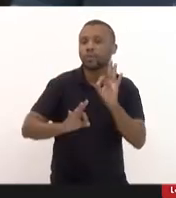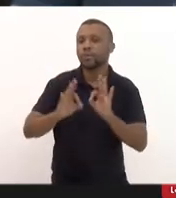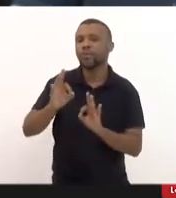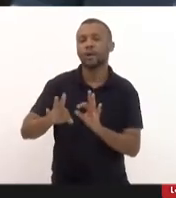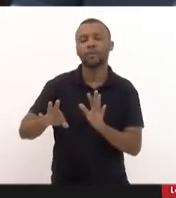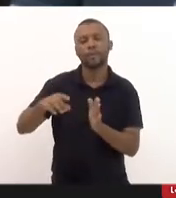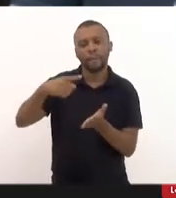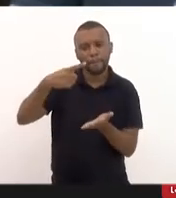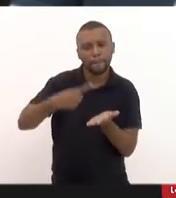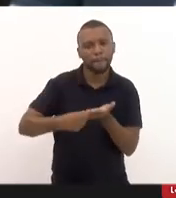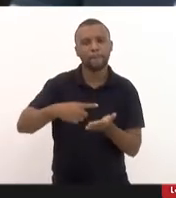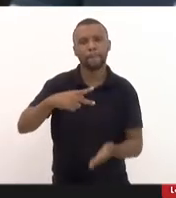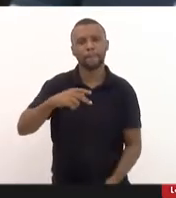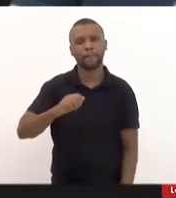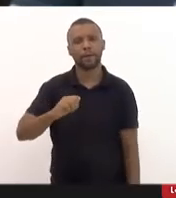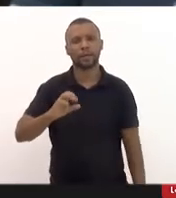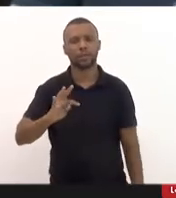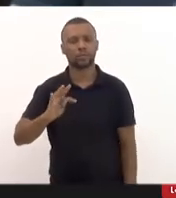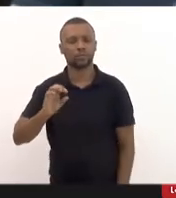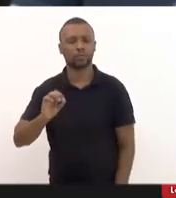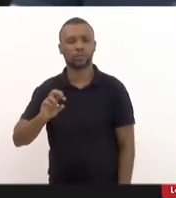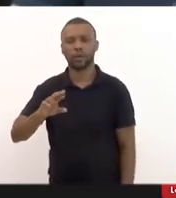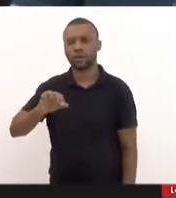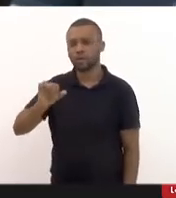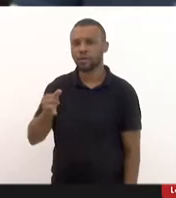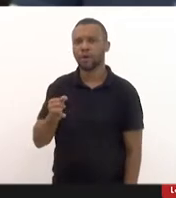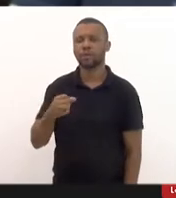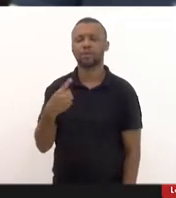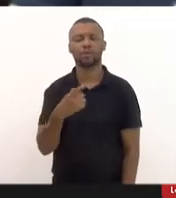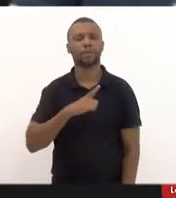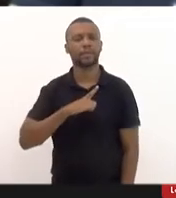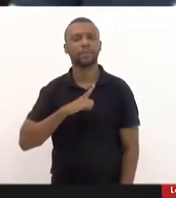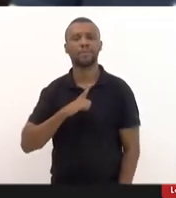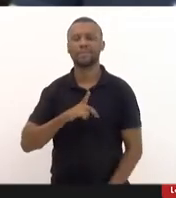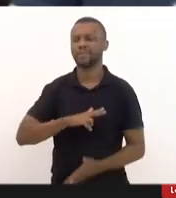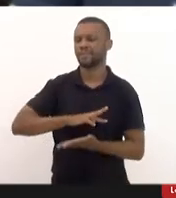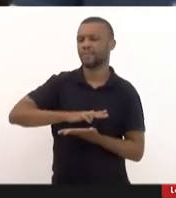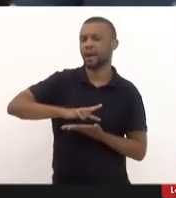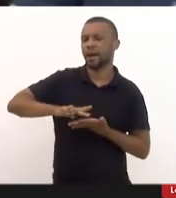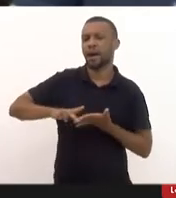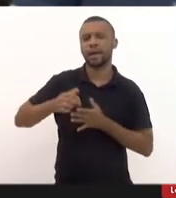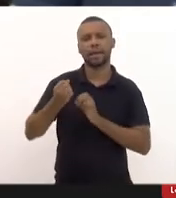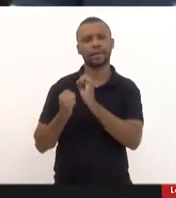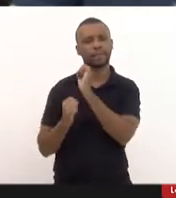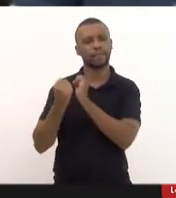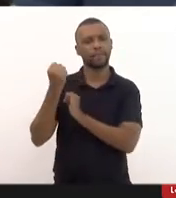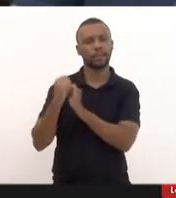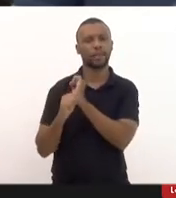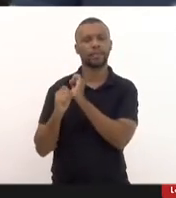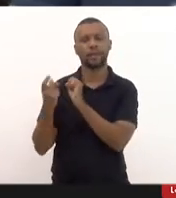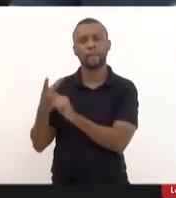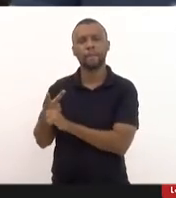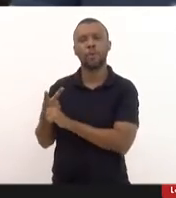Nós temos diversas empresas procurando locais e